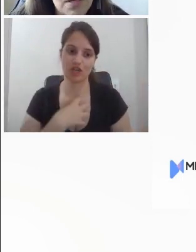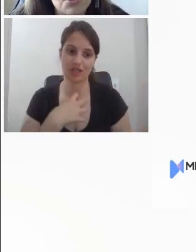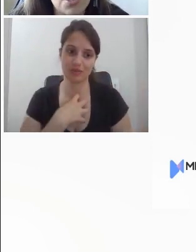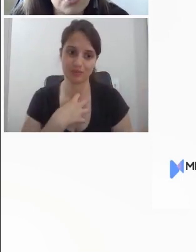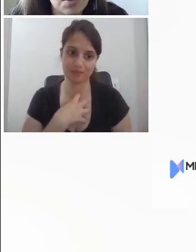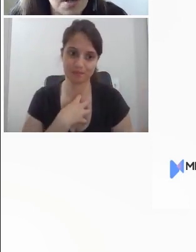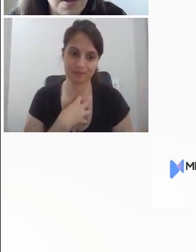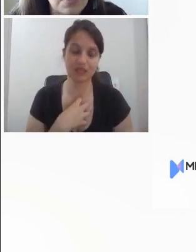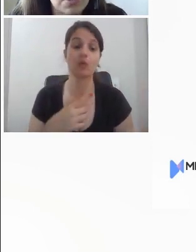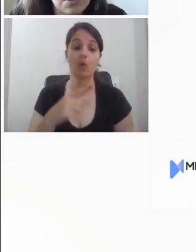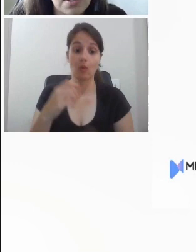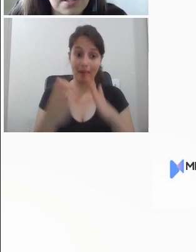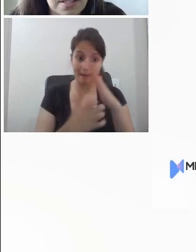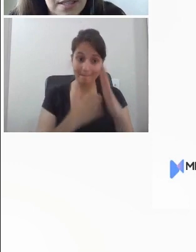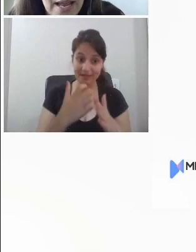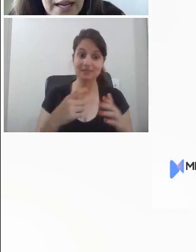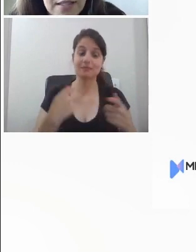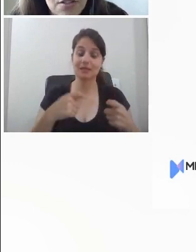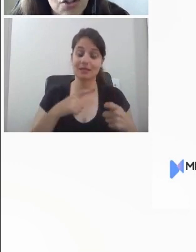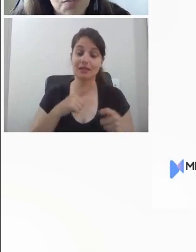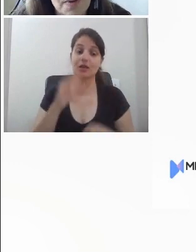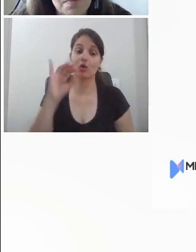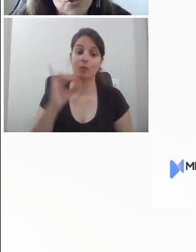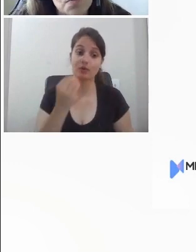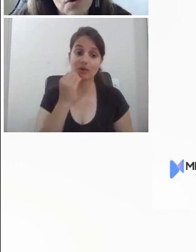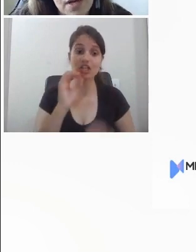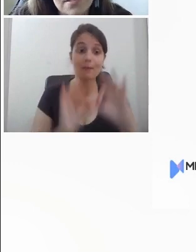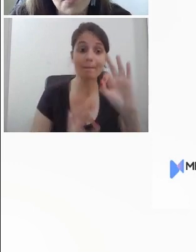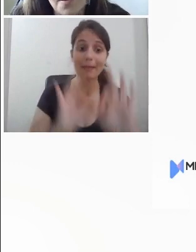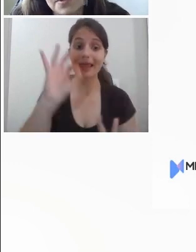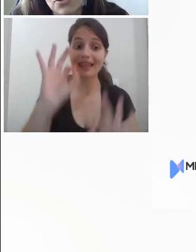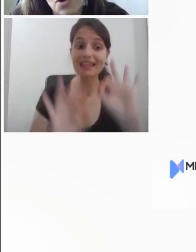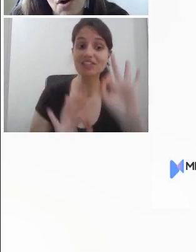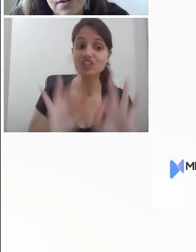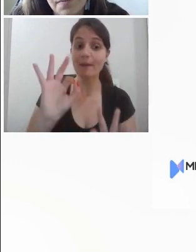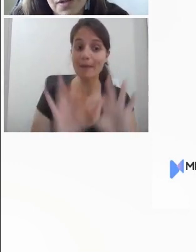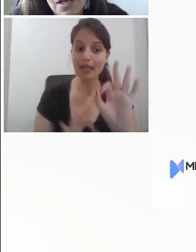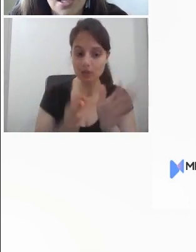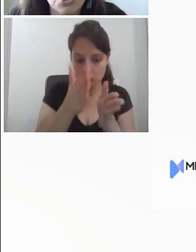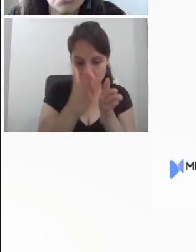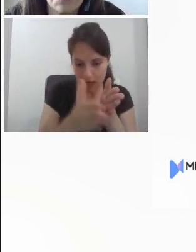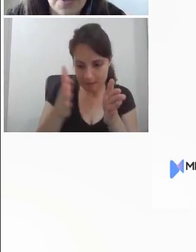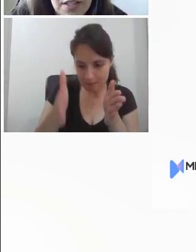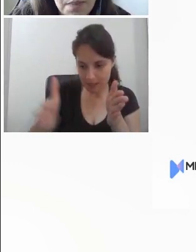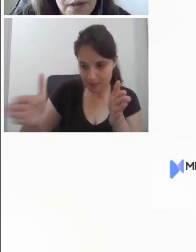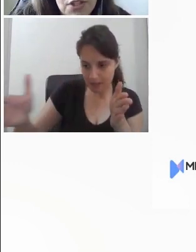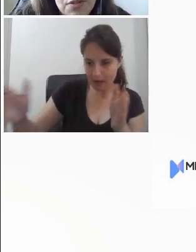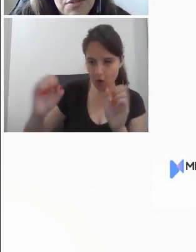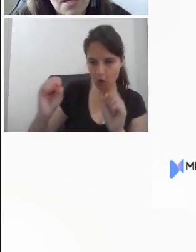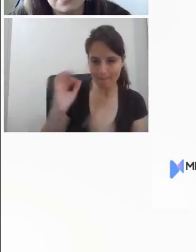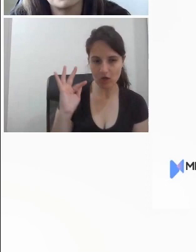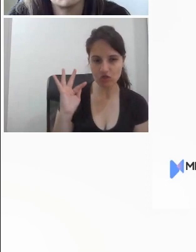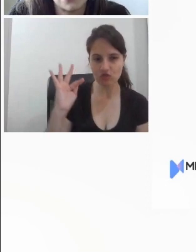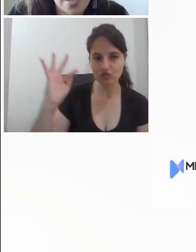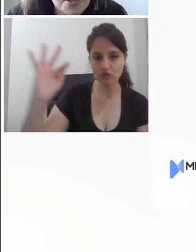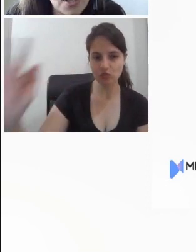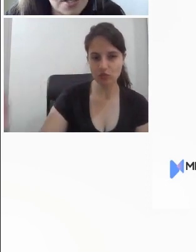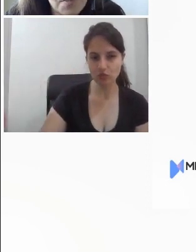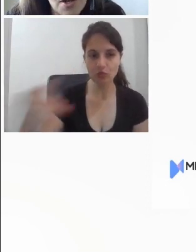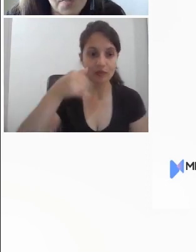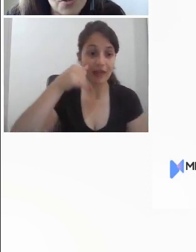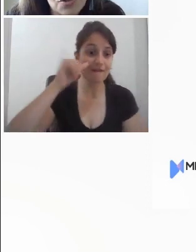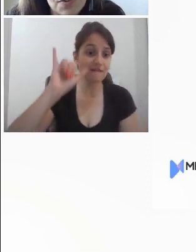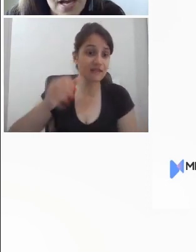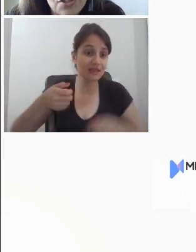e direcionamento das nossas entregas a gente permite uma correção rápida de rota a gente evita desperdícios e a gente acaba